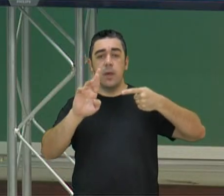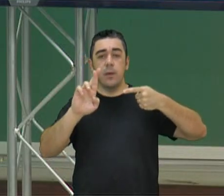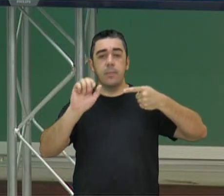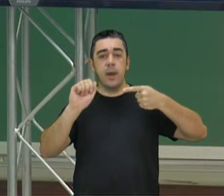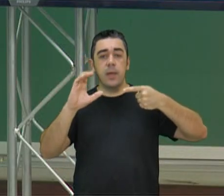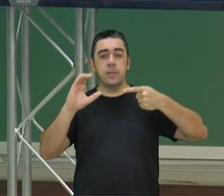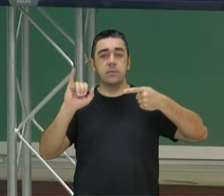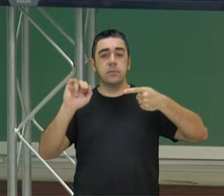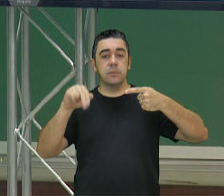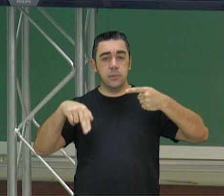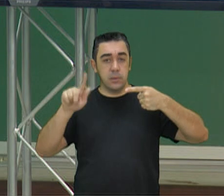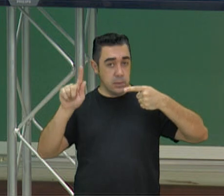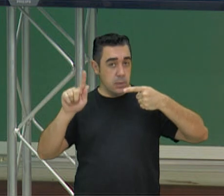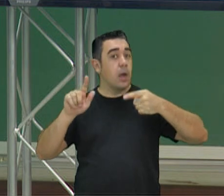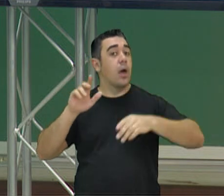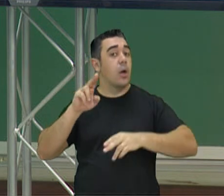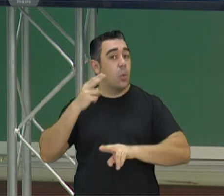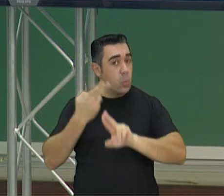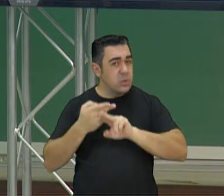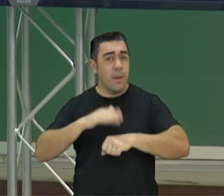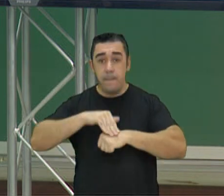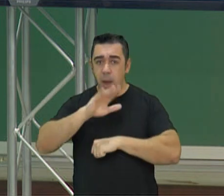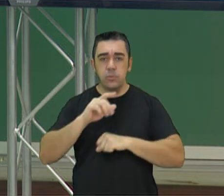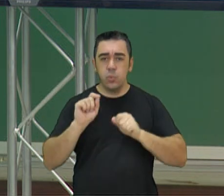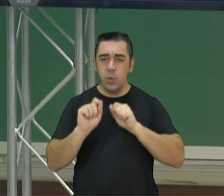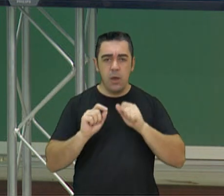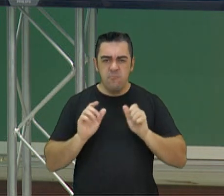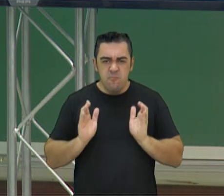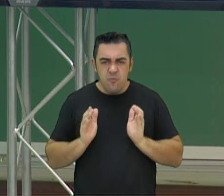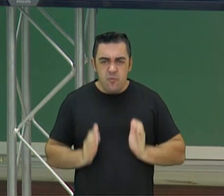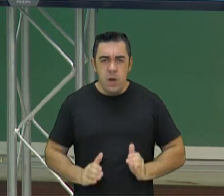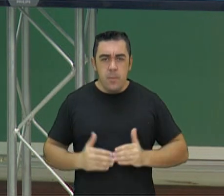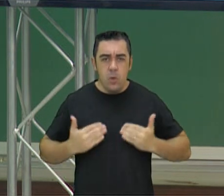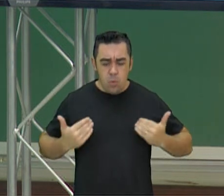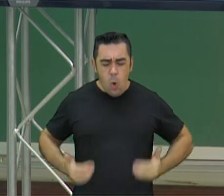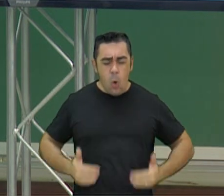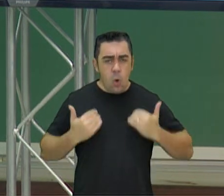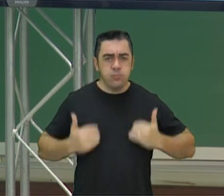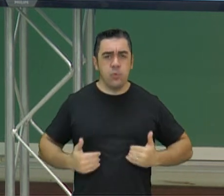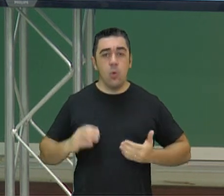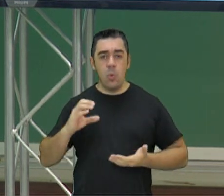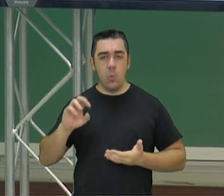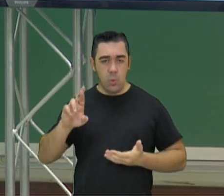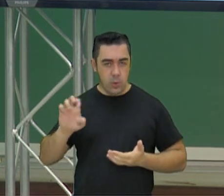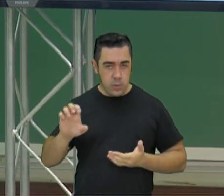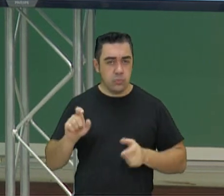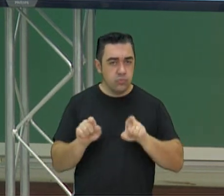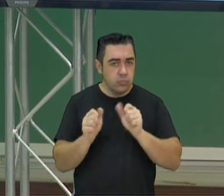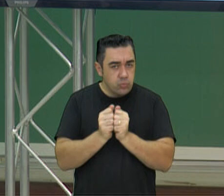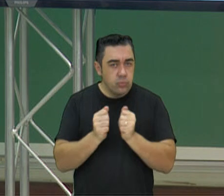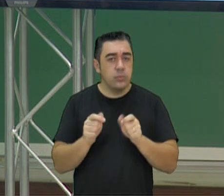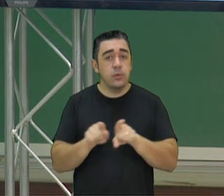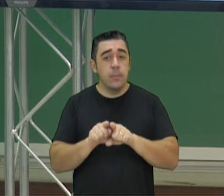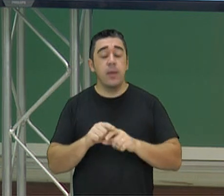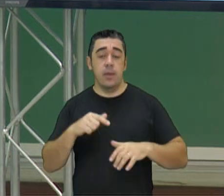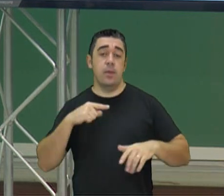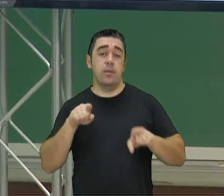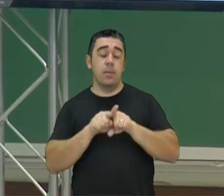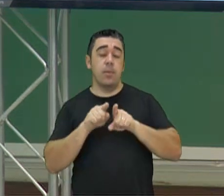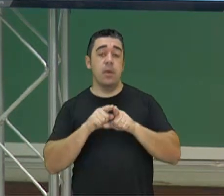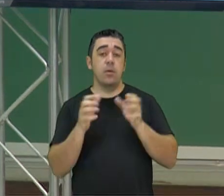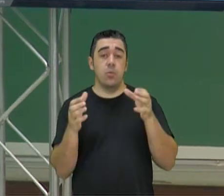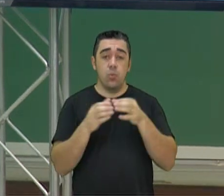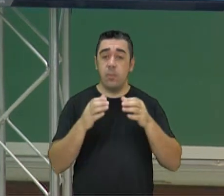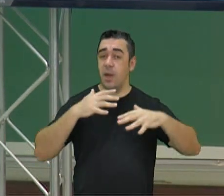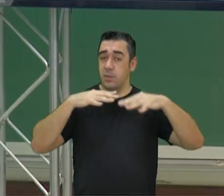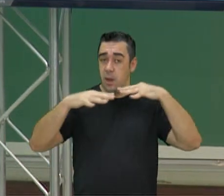é o mais utilizado, a forma mais utilizada para respirar durante esses treinamentos, né? E alguns atletas também acabam